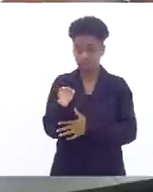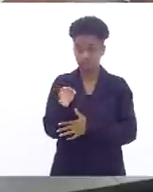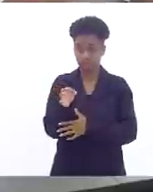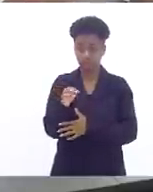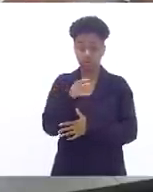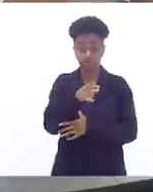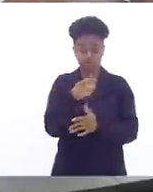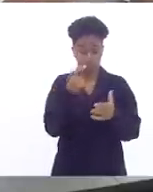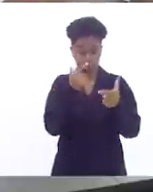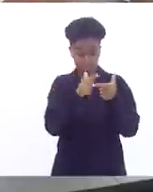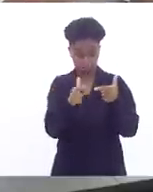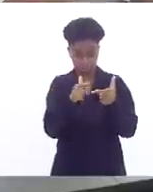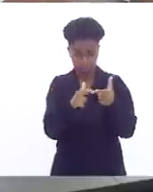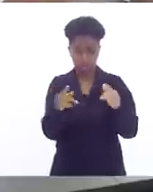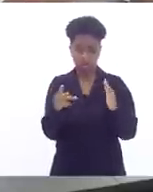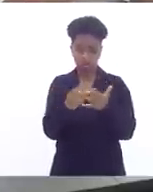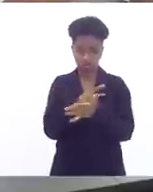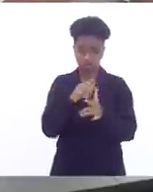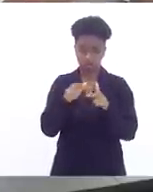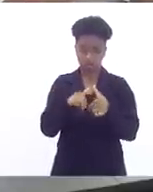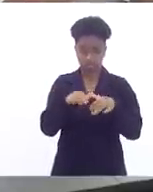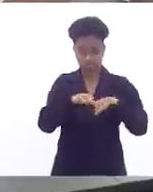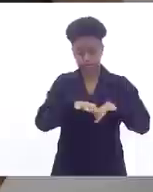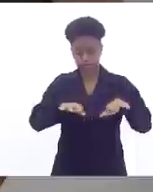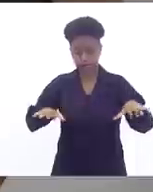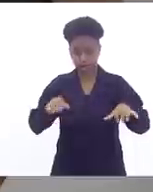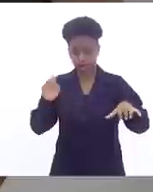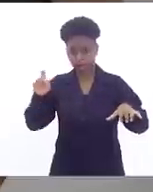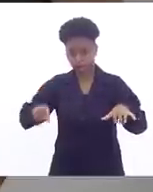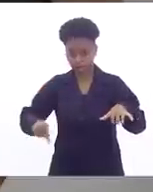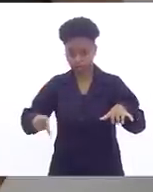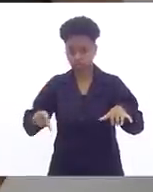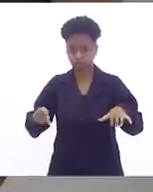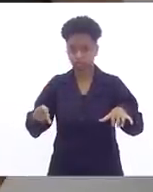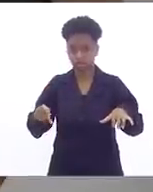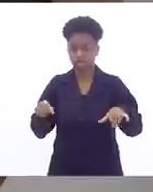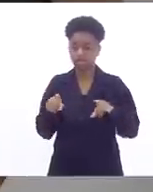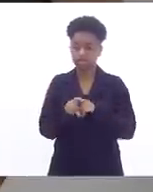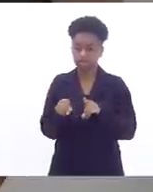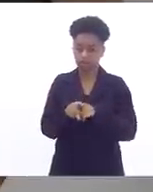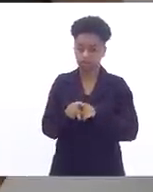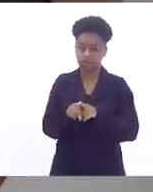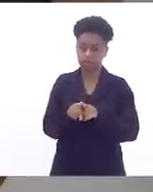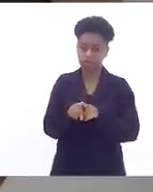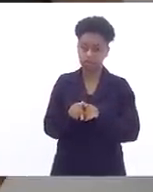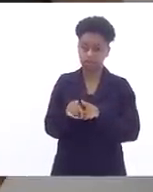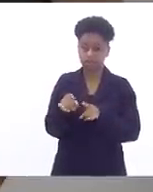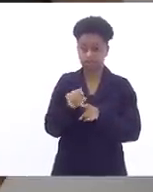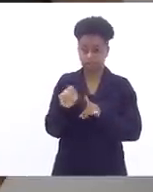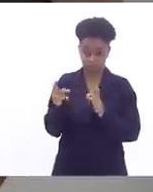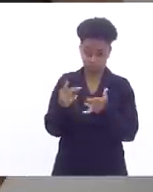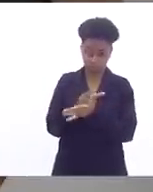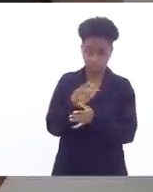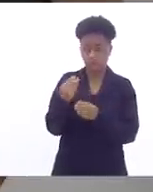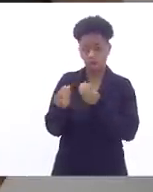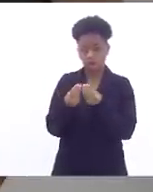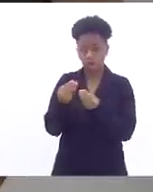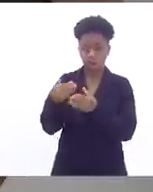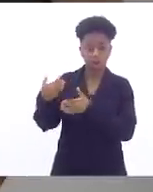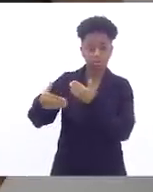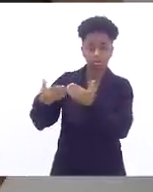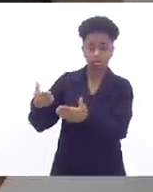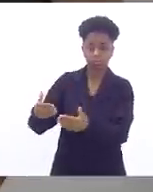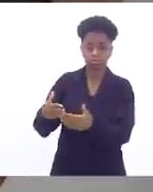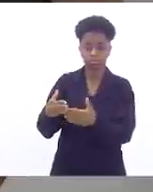parte desse problema se deve a de centralização dos aposentadorias e nesse caso se deve como é que tá caminhando